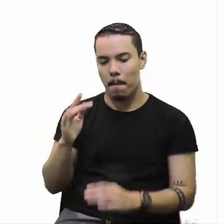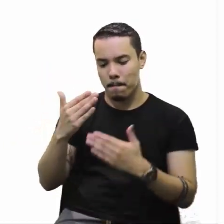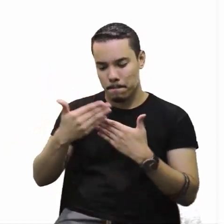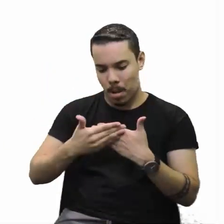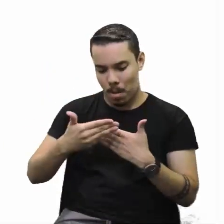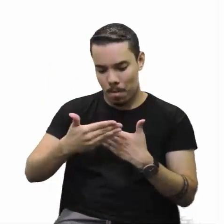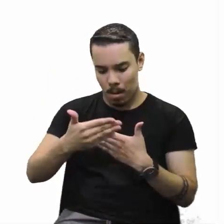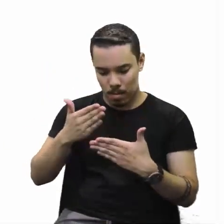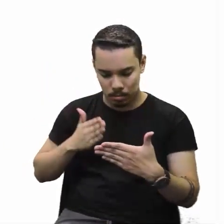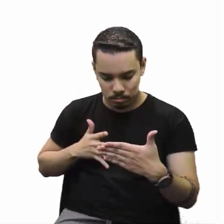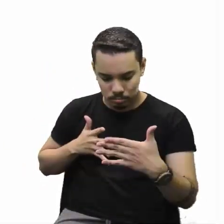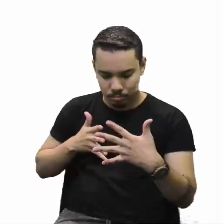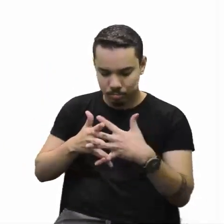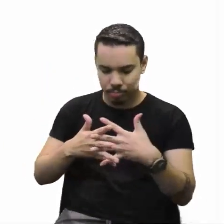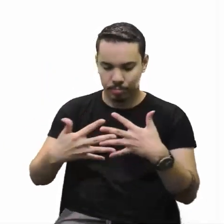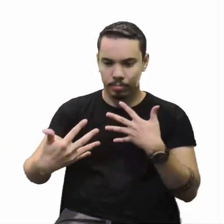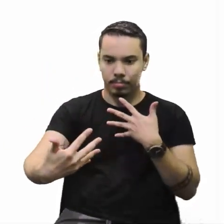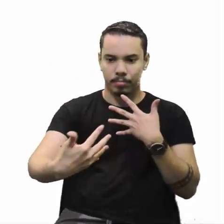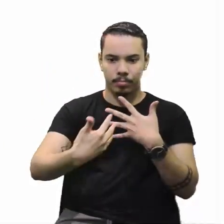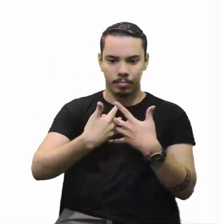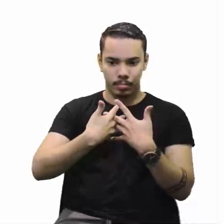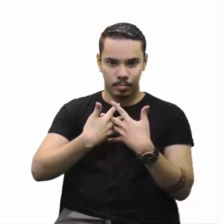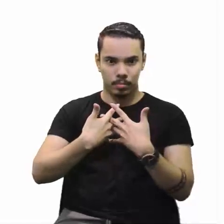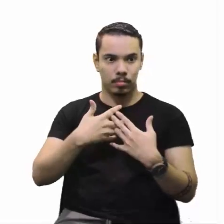né? Que você pode,